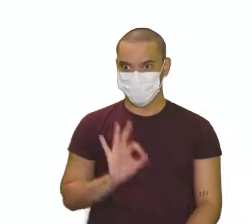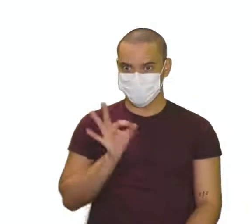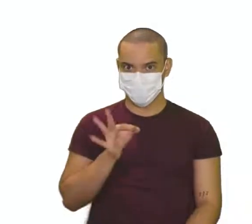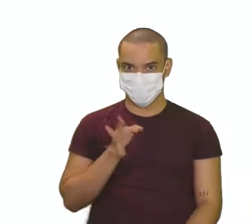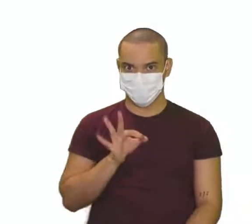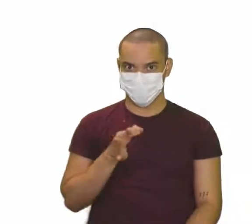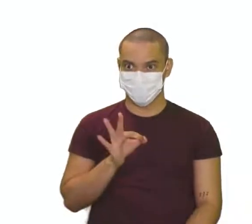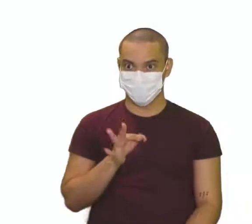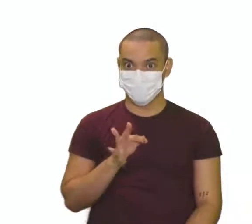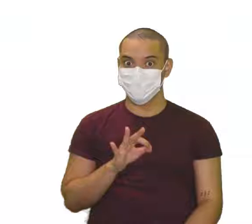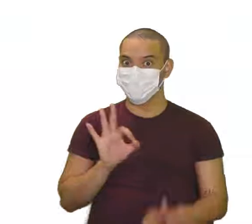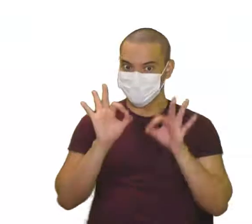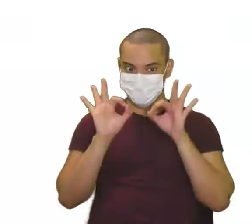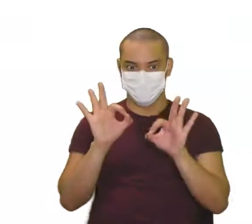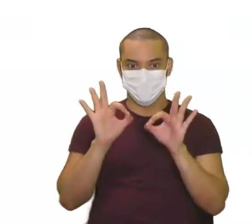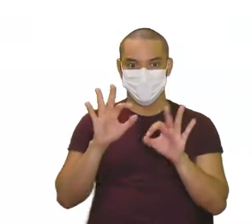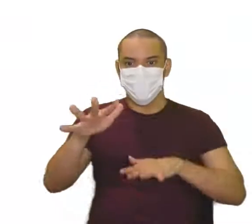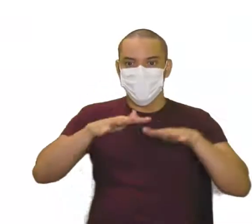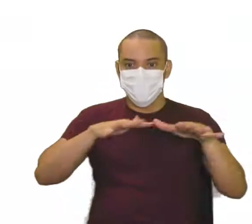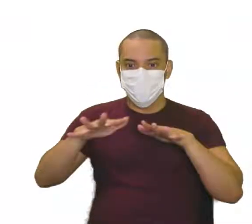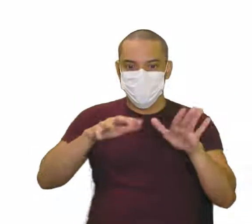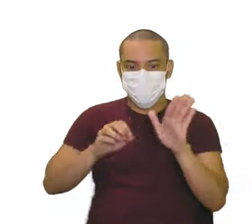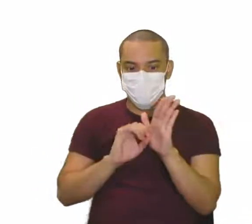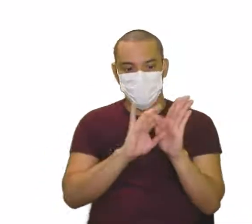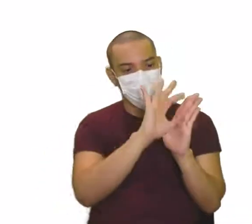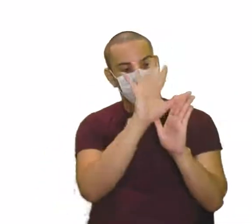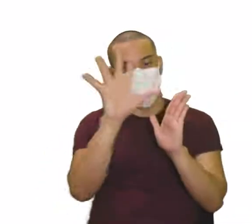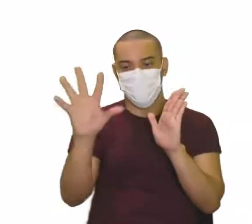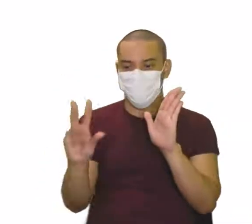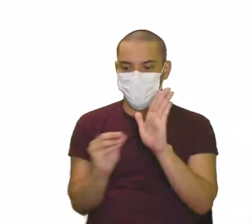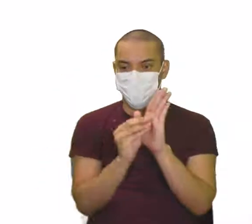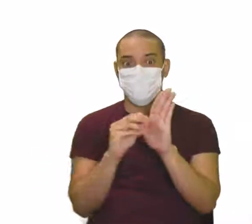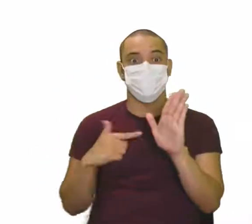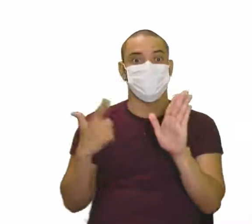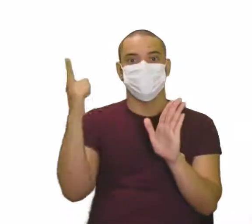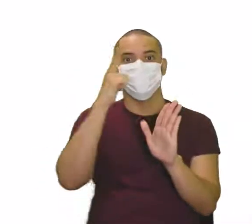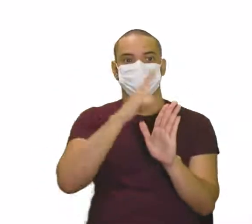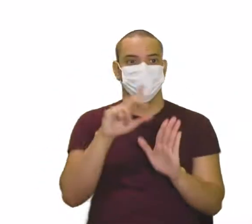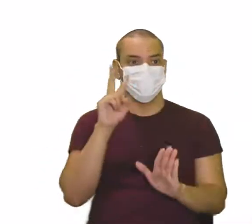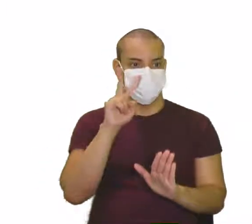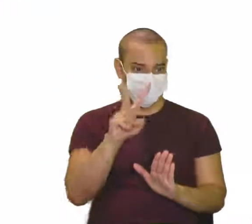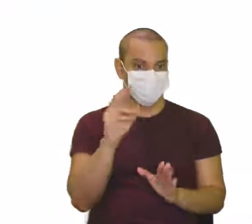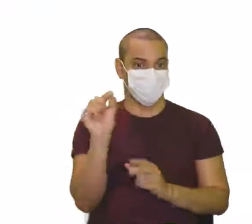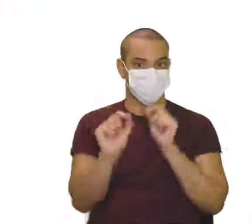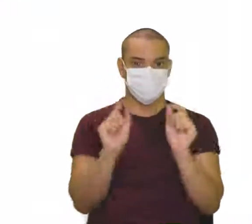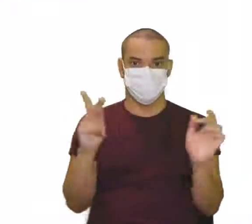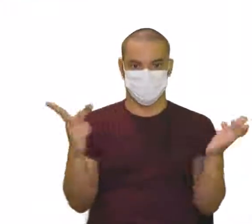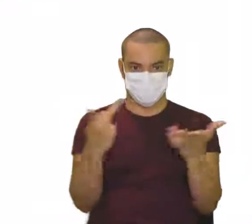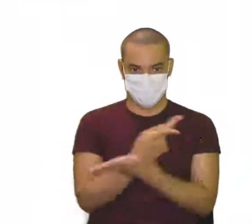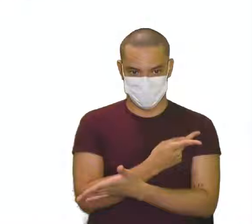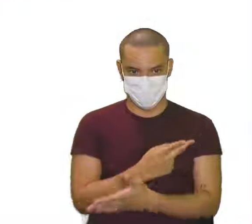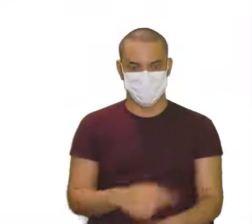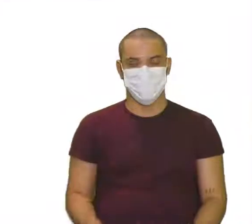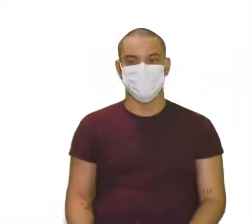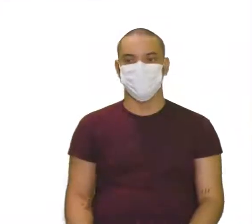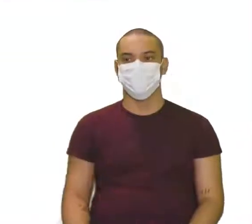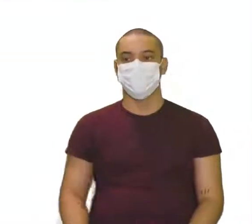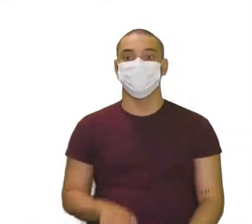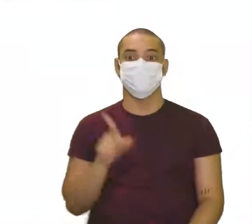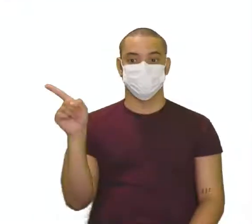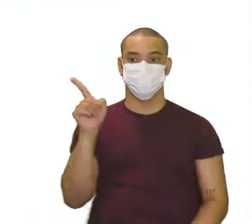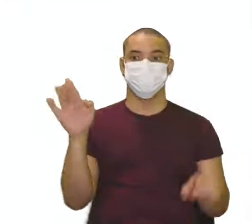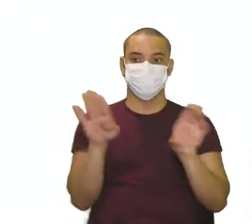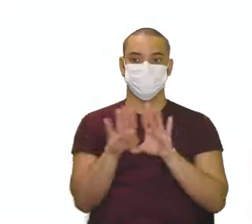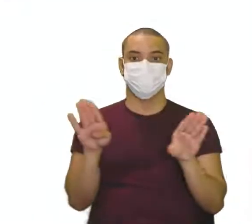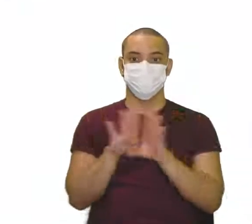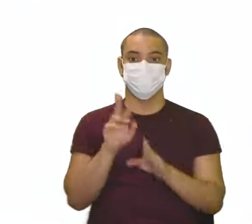Fechou? Tá aqui o nosso movimento do nosso elétron, só para a gente poder verificar o que acontece, tá bom? Olha só, aqui só para a gente ver,